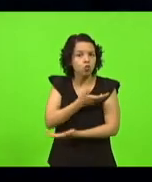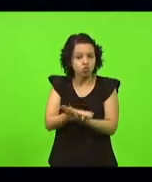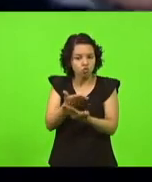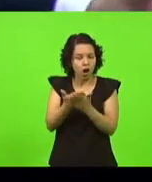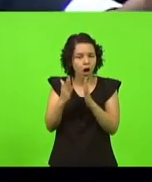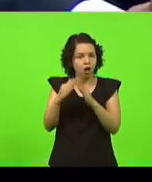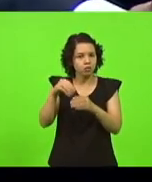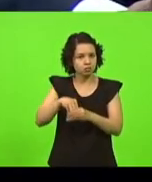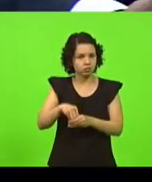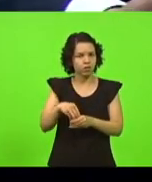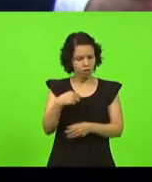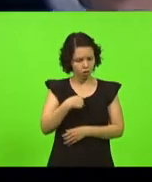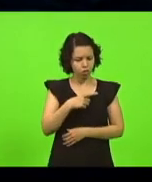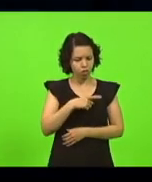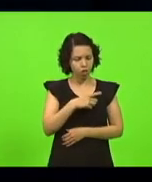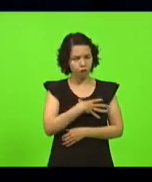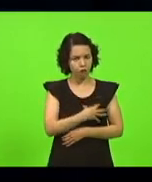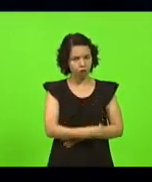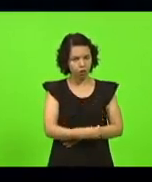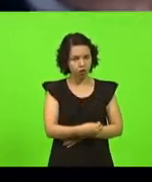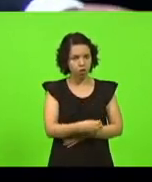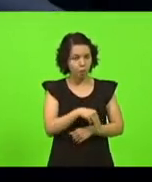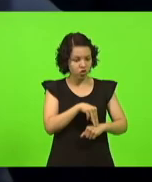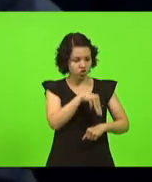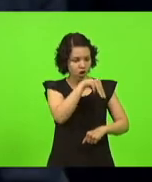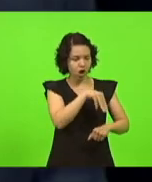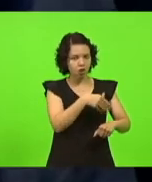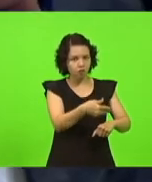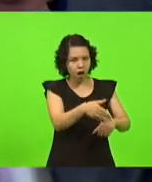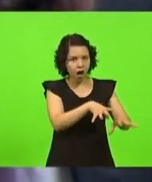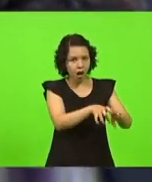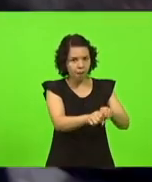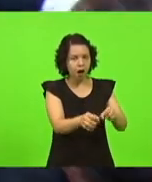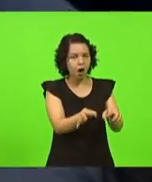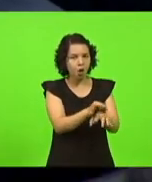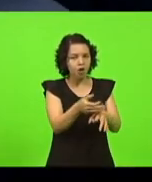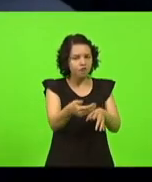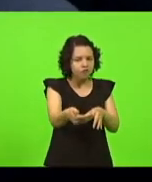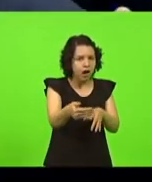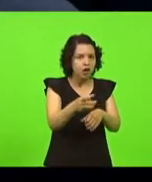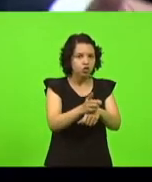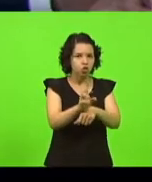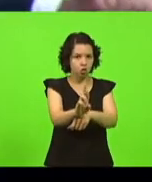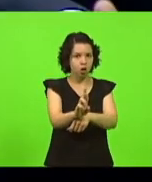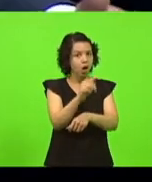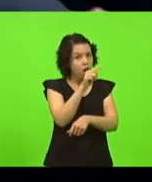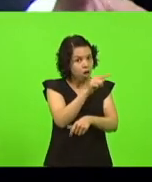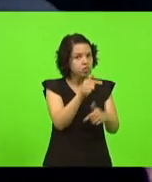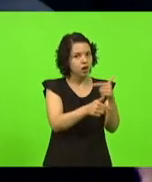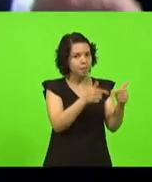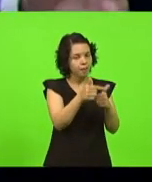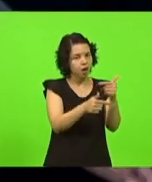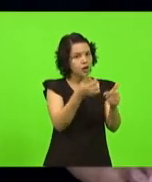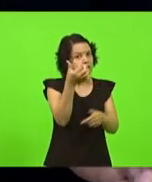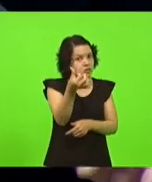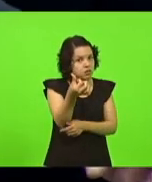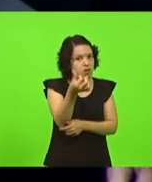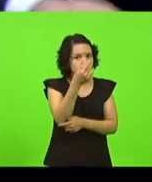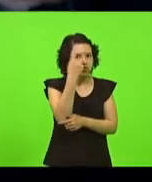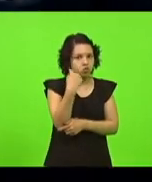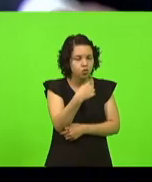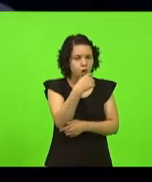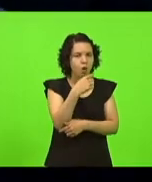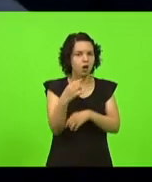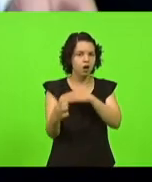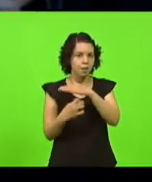terminando o mestrado e está se inscrevendo no doutorado. Ele trabalha, 6 horas por dia numa empresa,